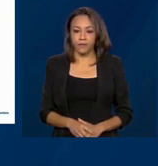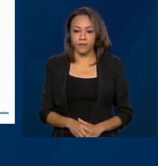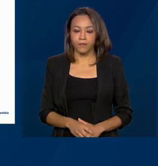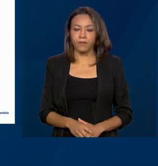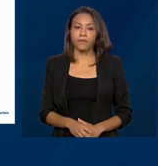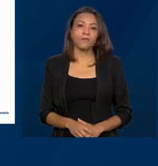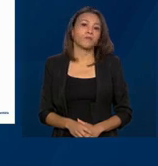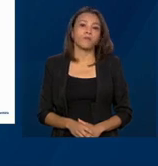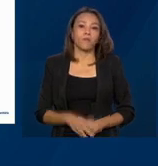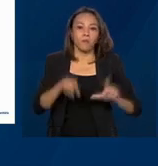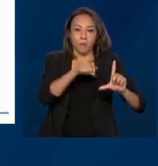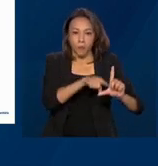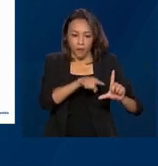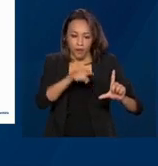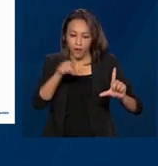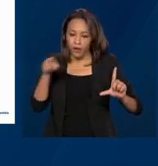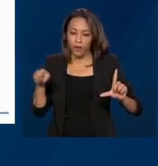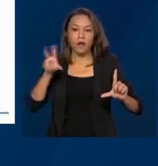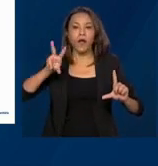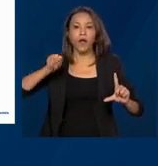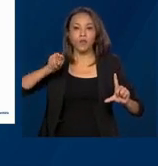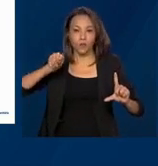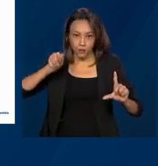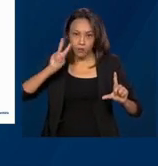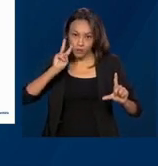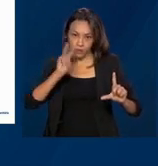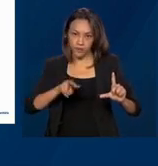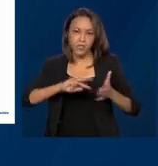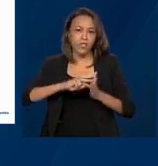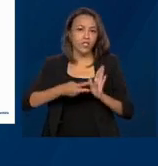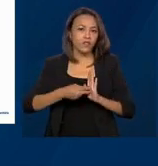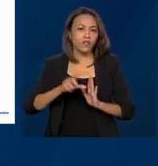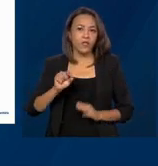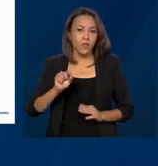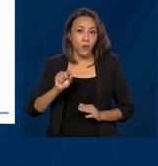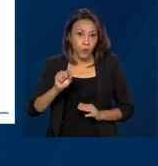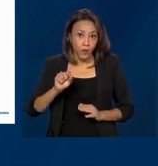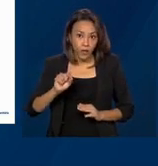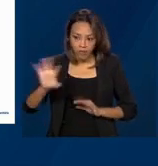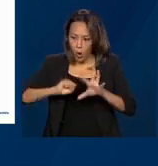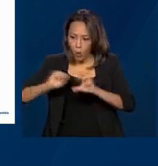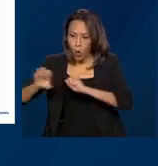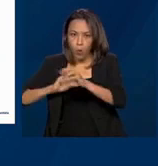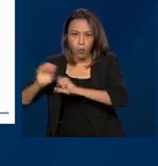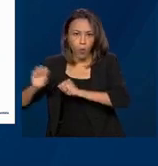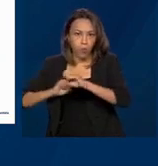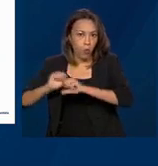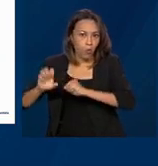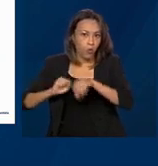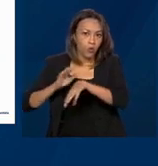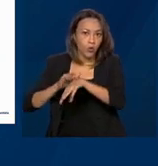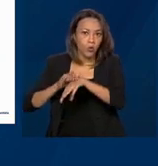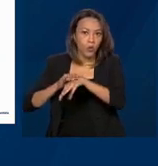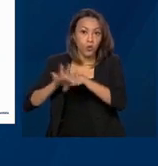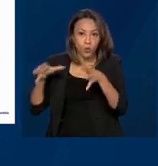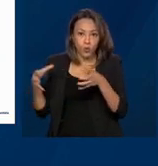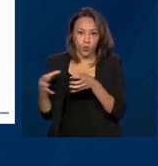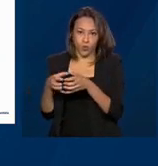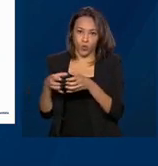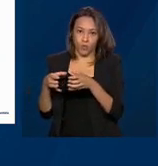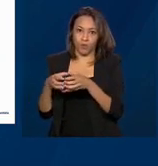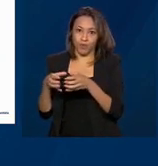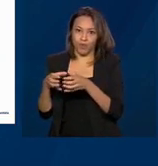Essa curva azul, ela representa a incidência acumulada de casos no grupo placebo e a